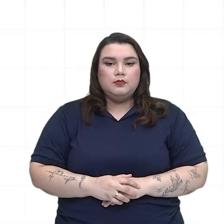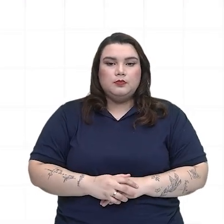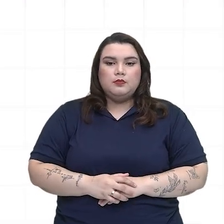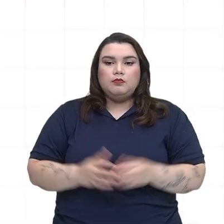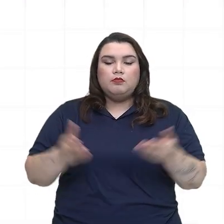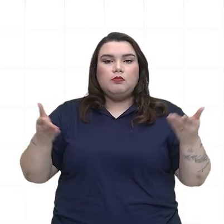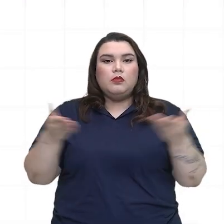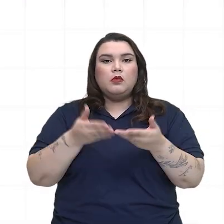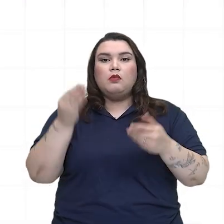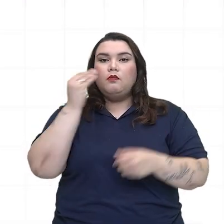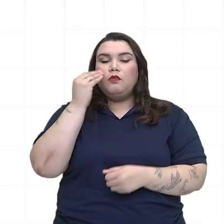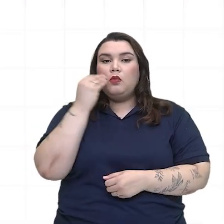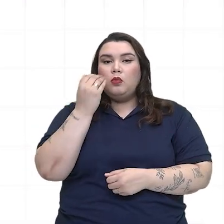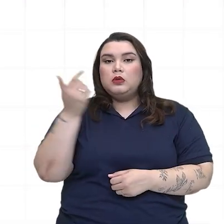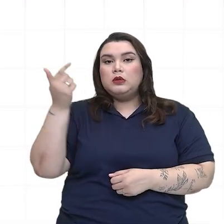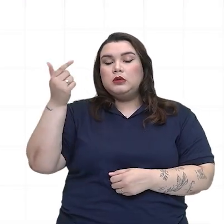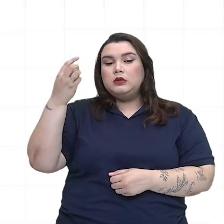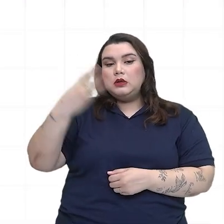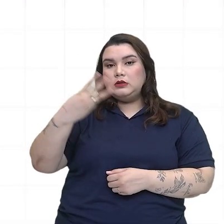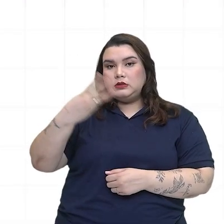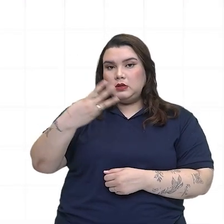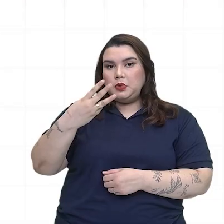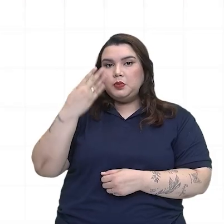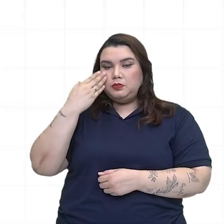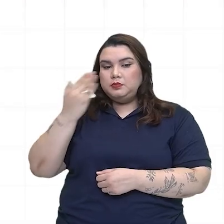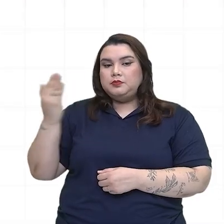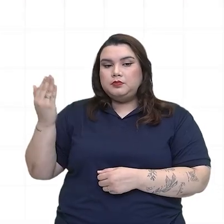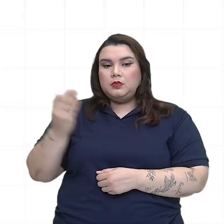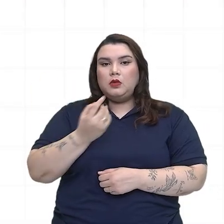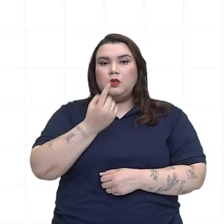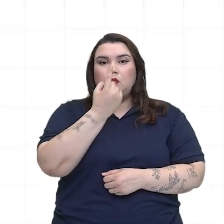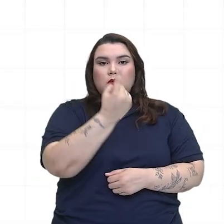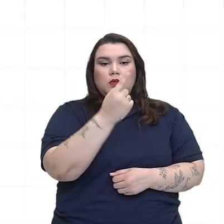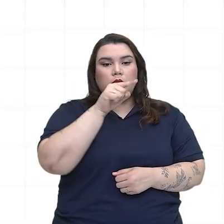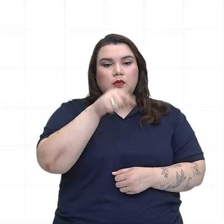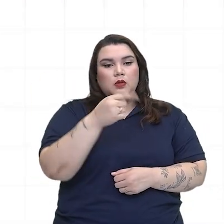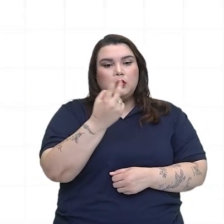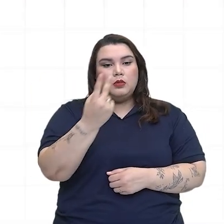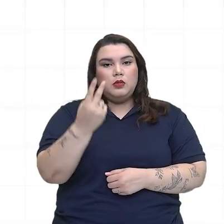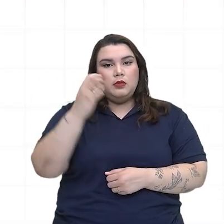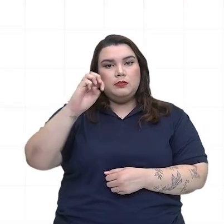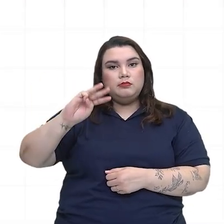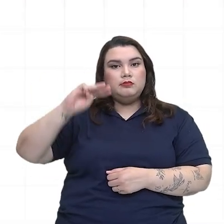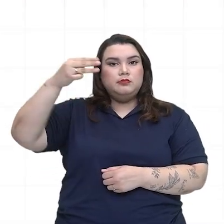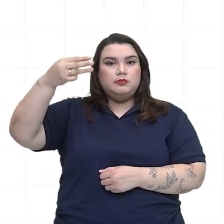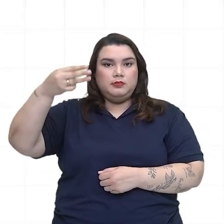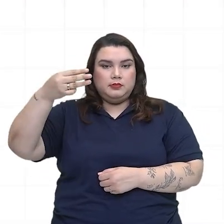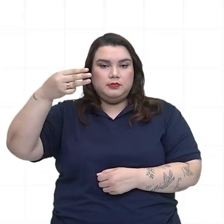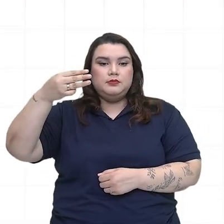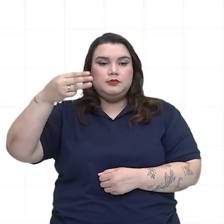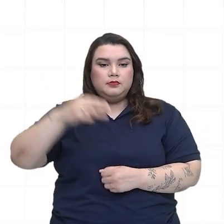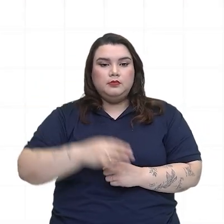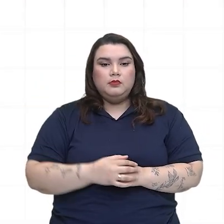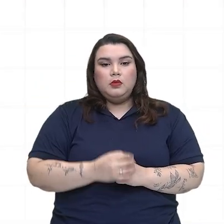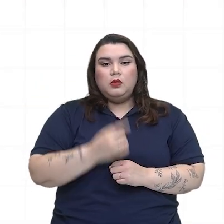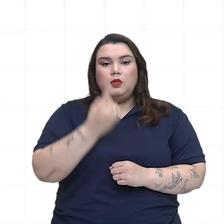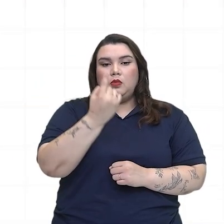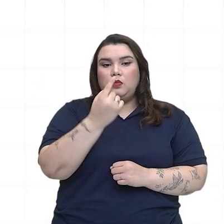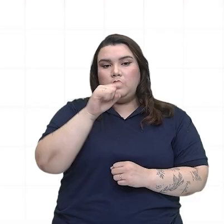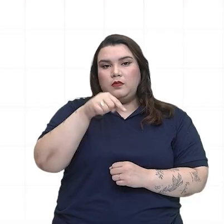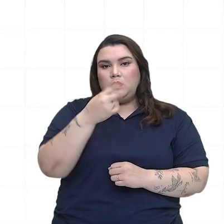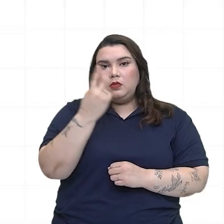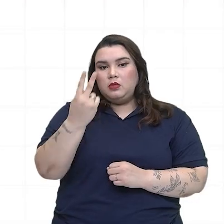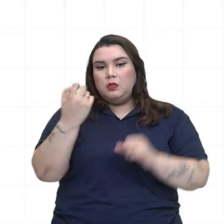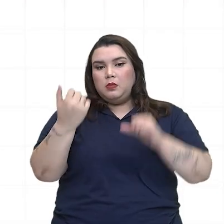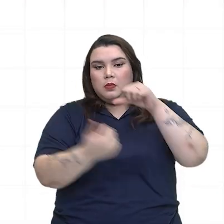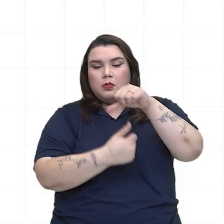Vamos ver mais um. Temos aqui 1,2 elevado à terceira. O 1,2 a gente vai